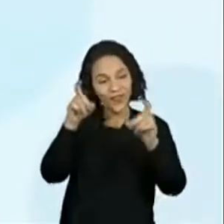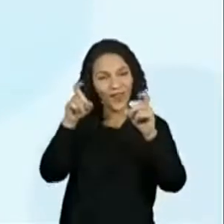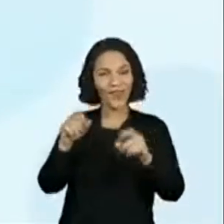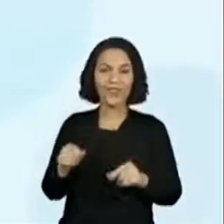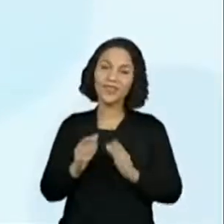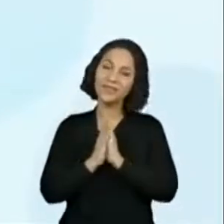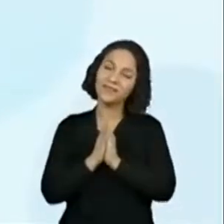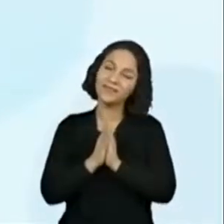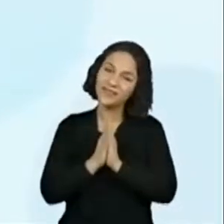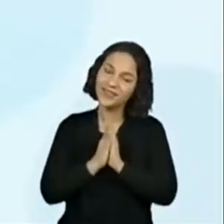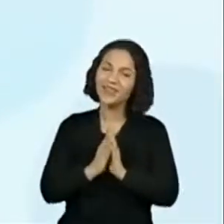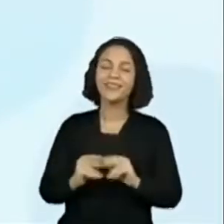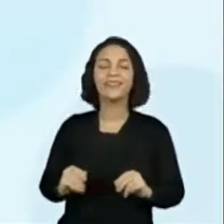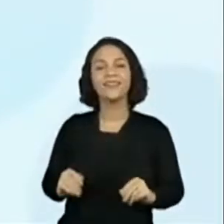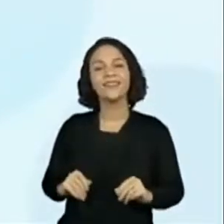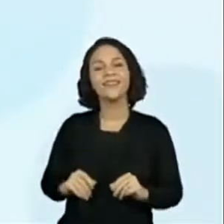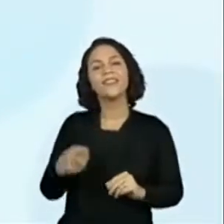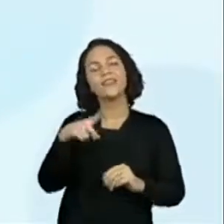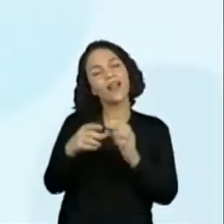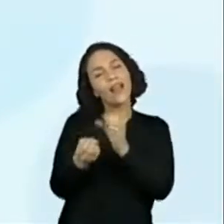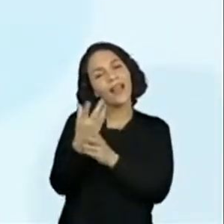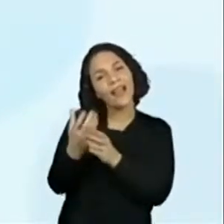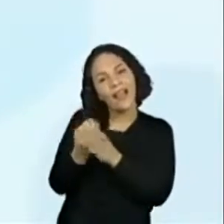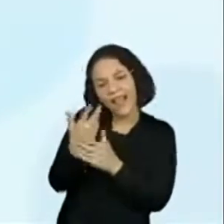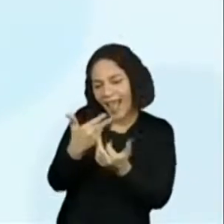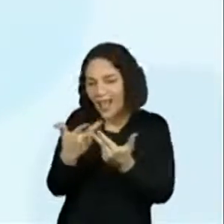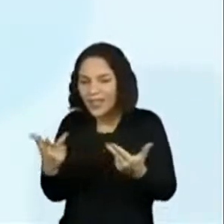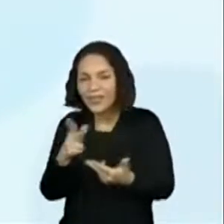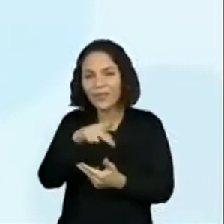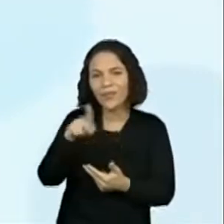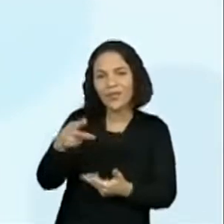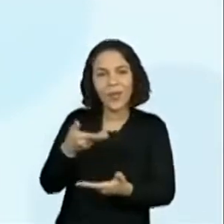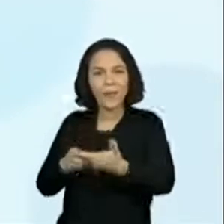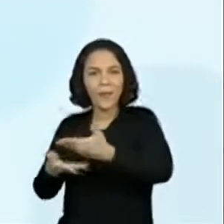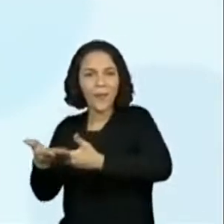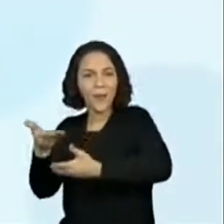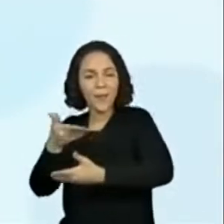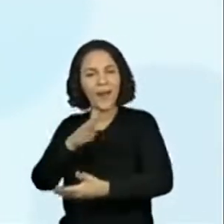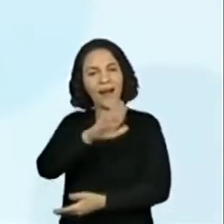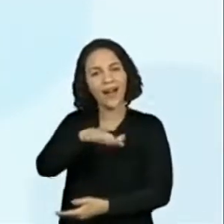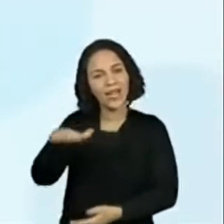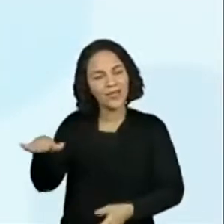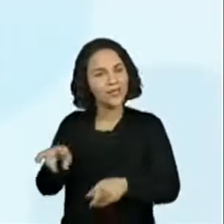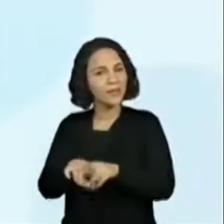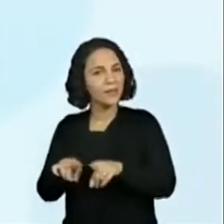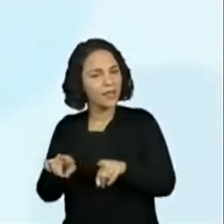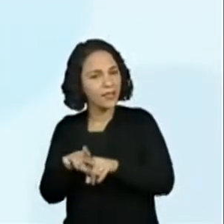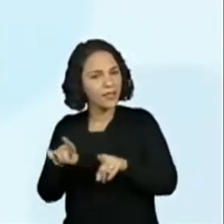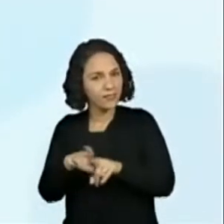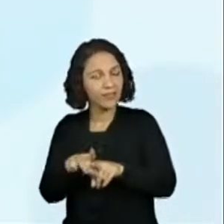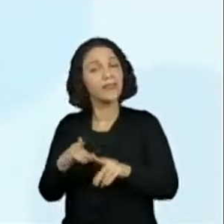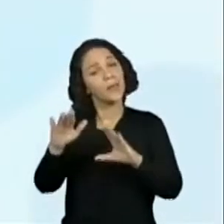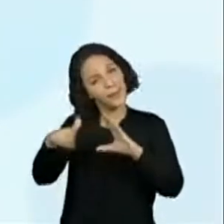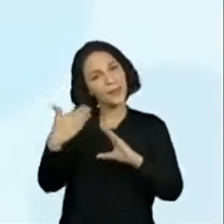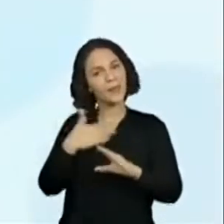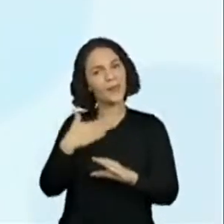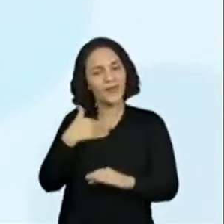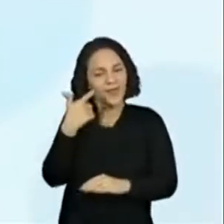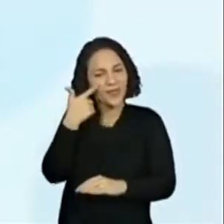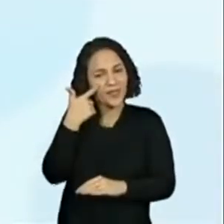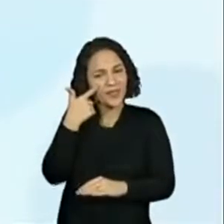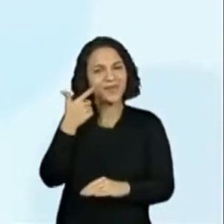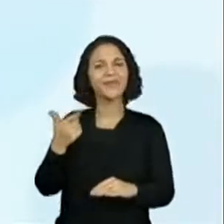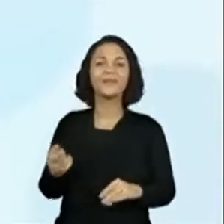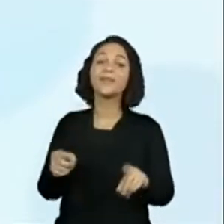Por favor, do que vocês estão criando, professores, professoras, alunos, não deixem de enviar. E